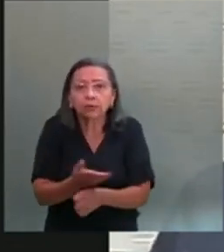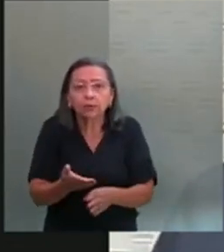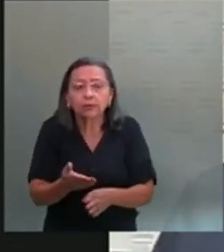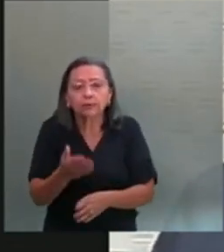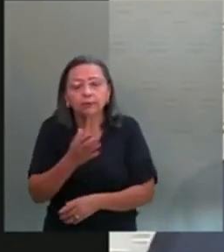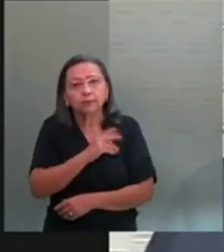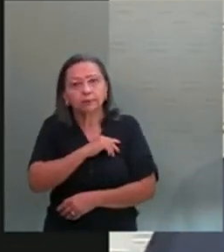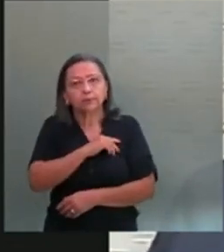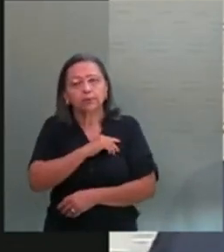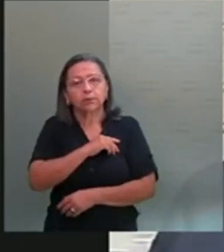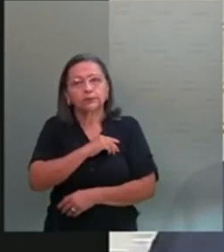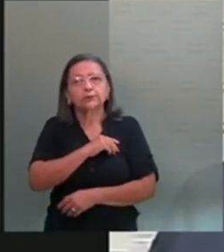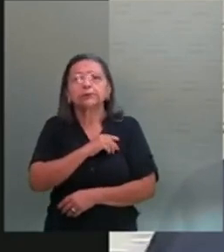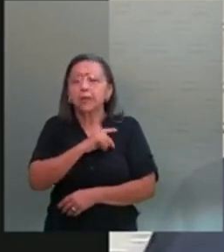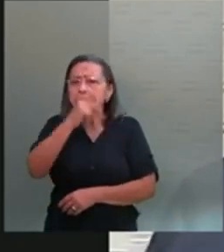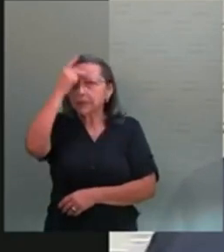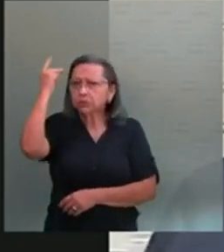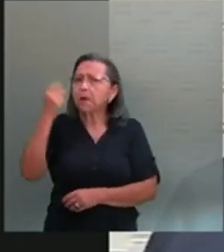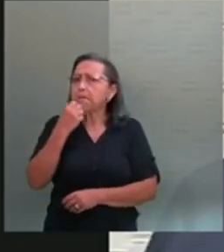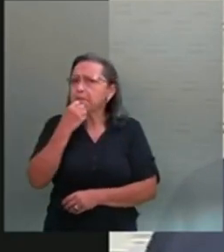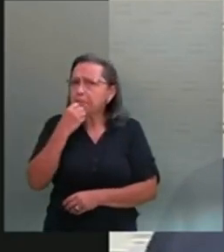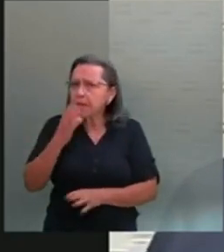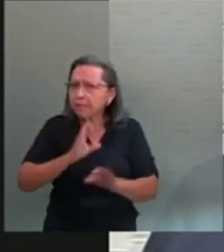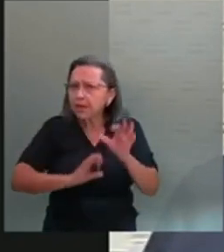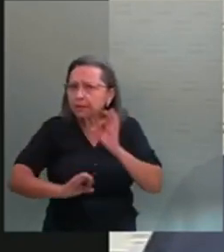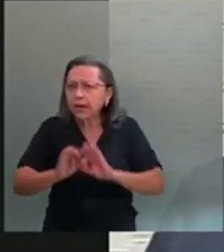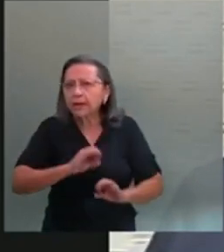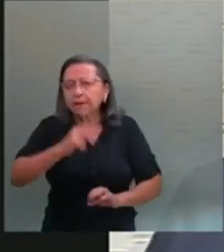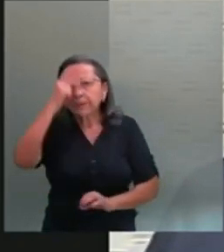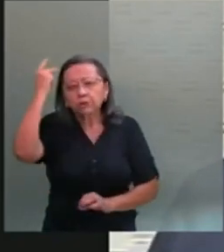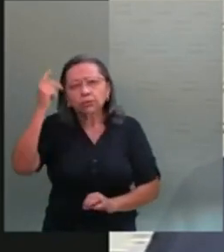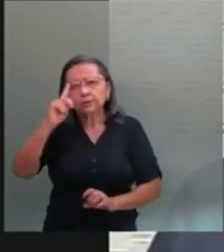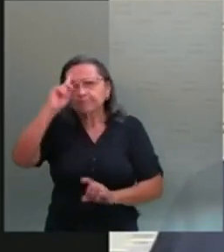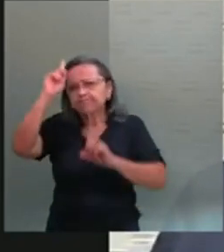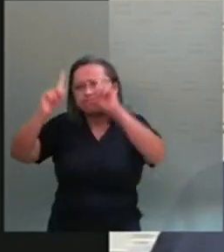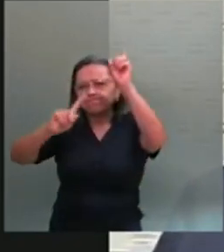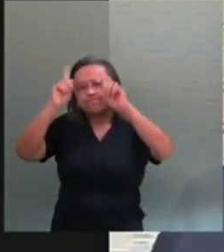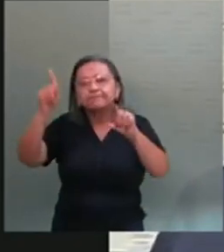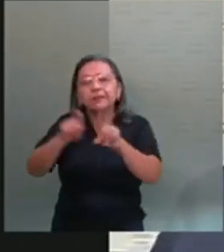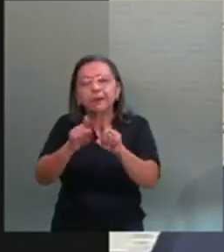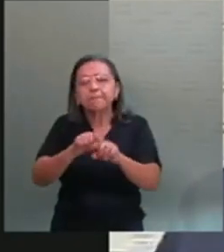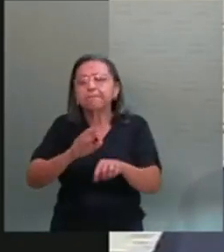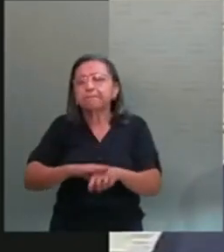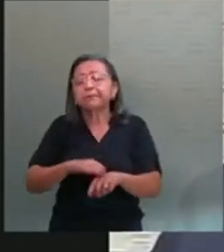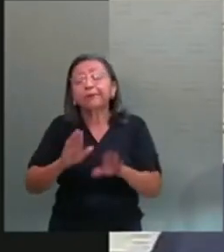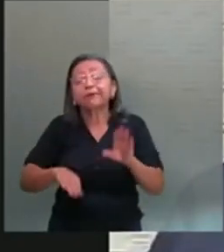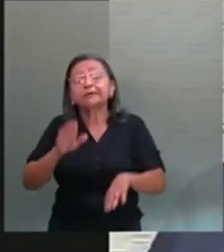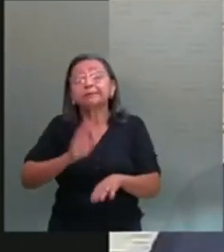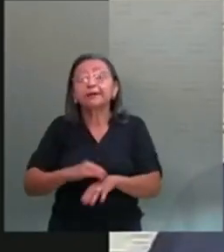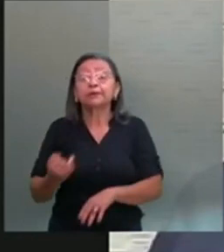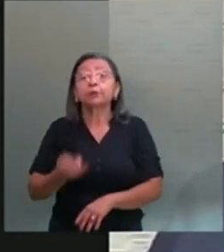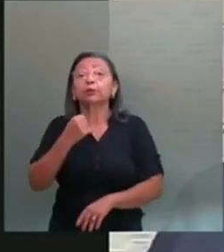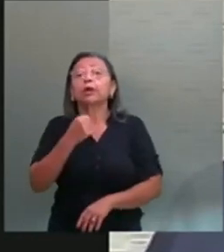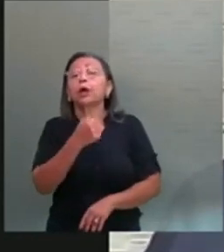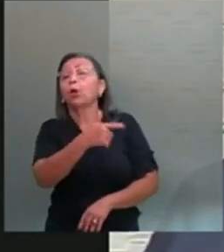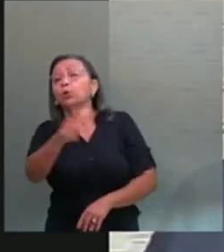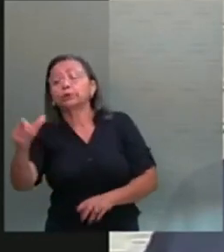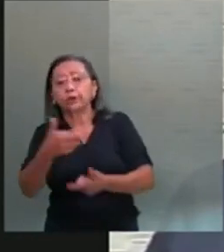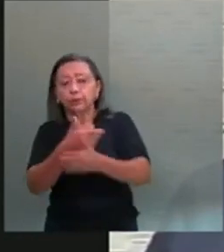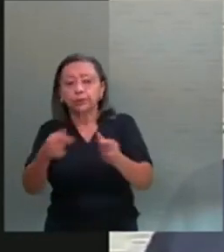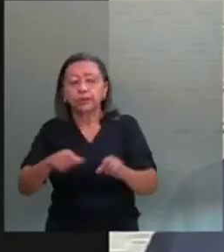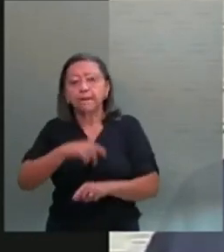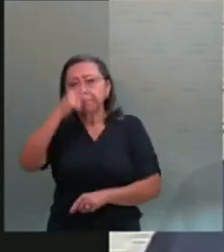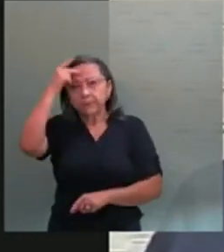Gente bem preparada, gente criativa, e talvez mais importante que qualquer outra coisa,